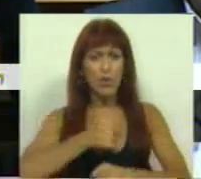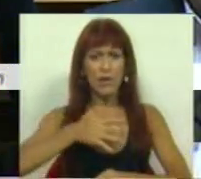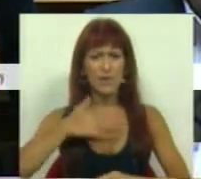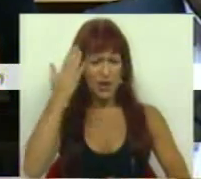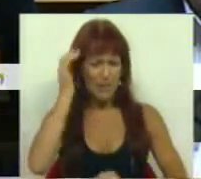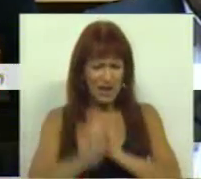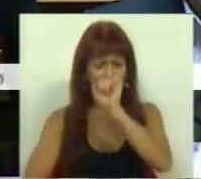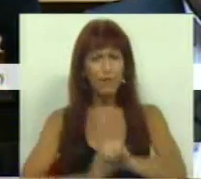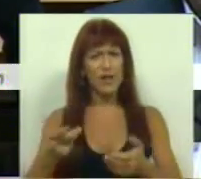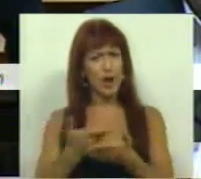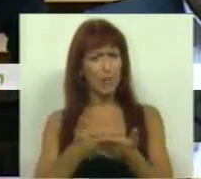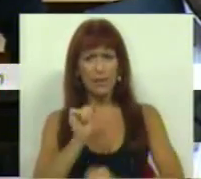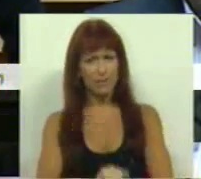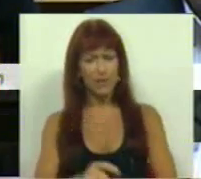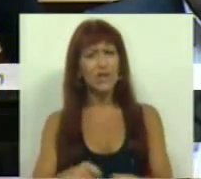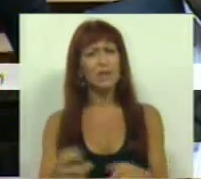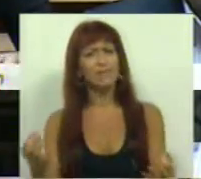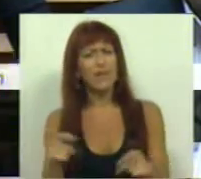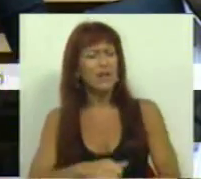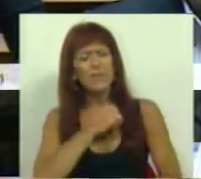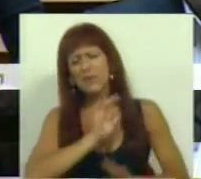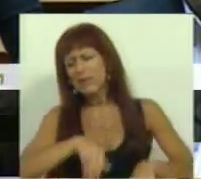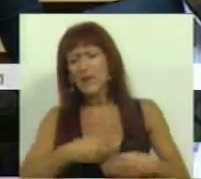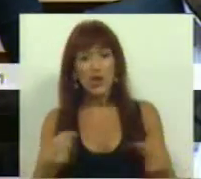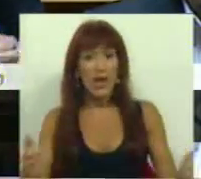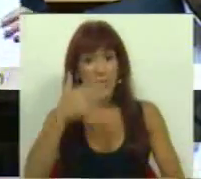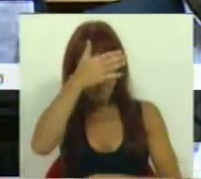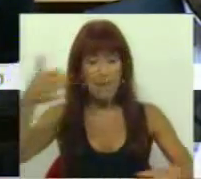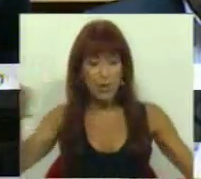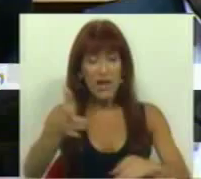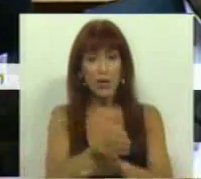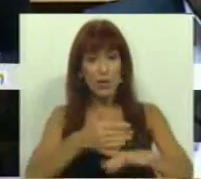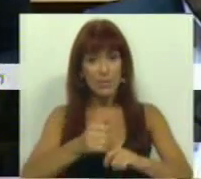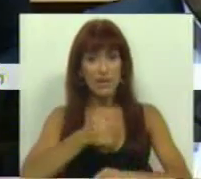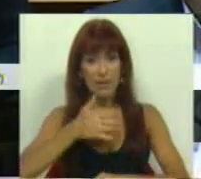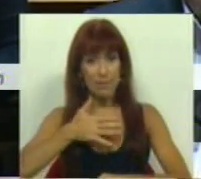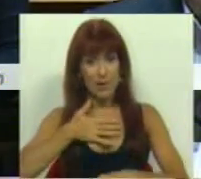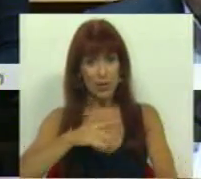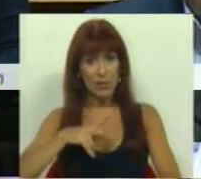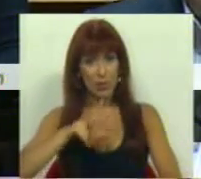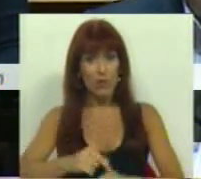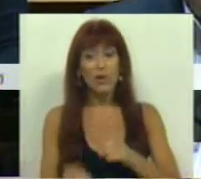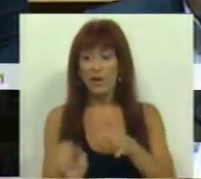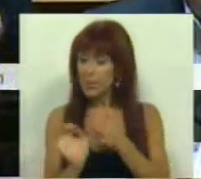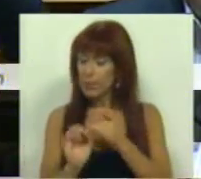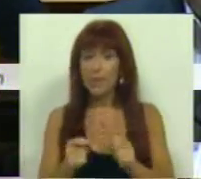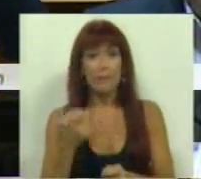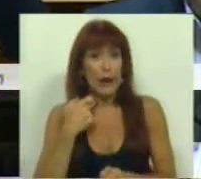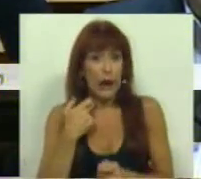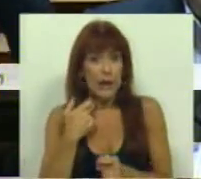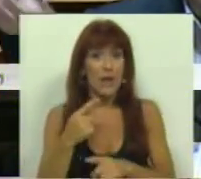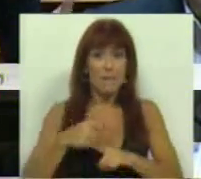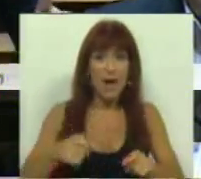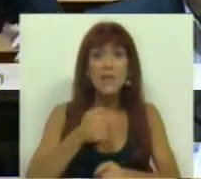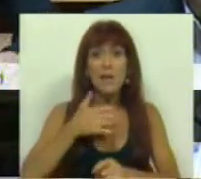sua capacidade económica, que de facto ignora que a maior parte do setor empresarial em Portugal é constituído por pequenas e médias